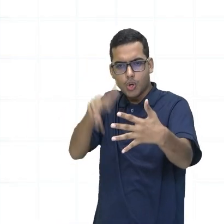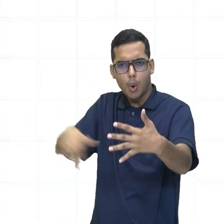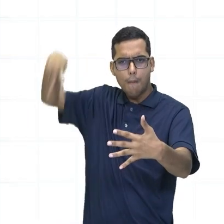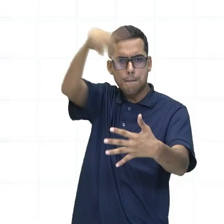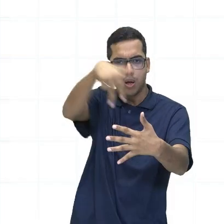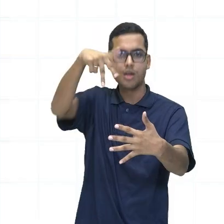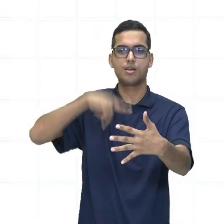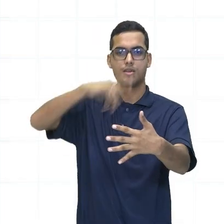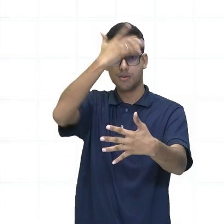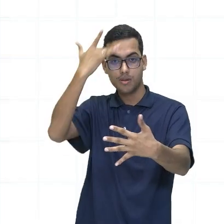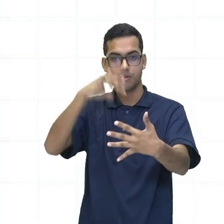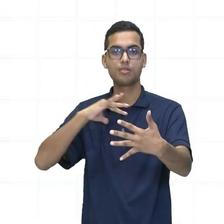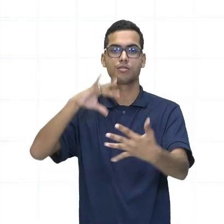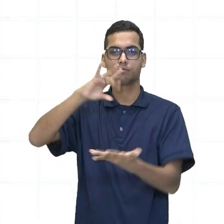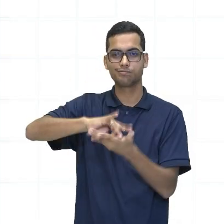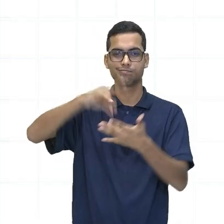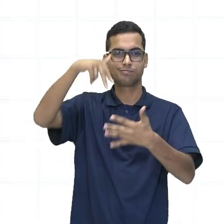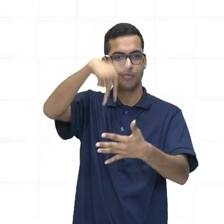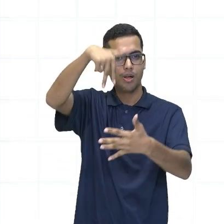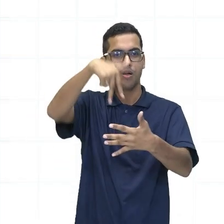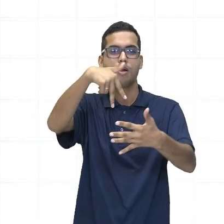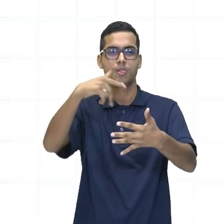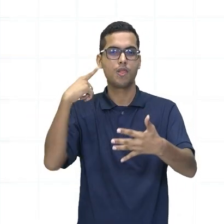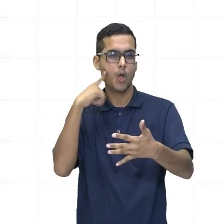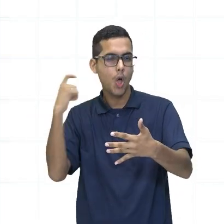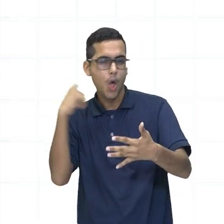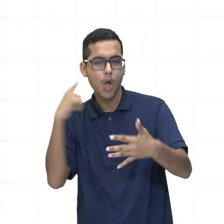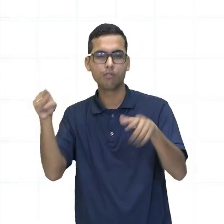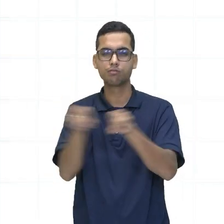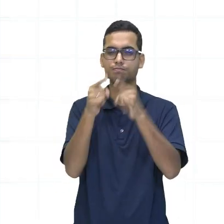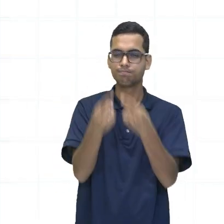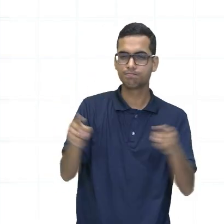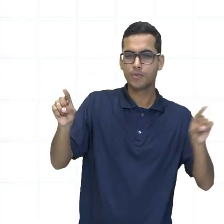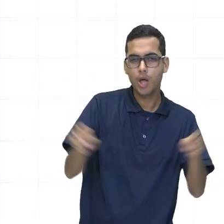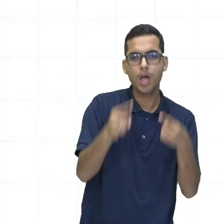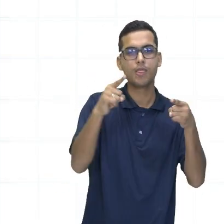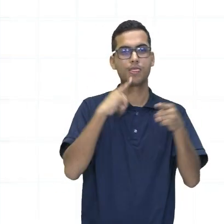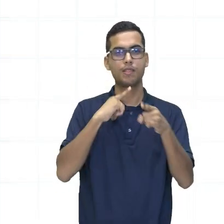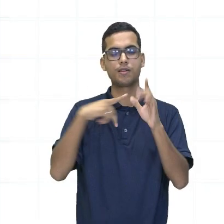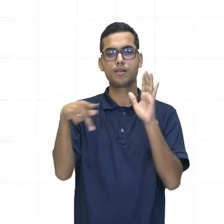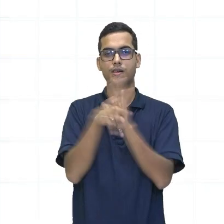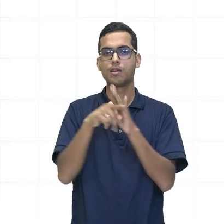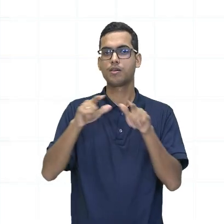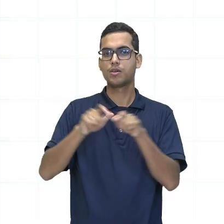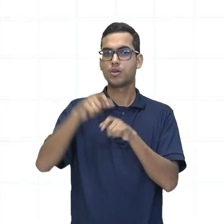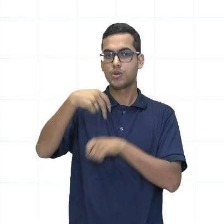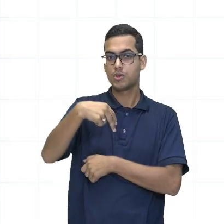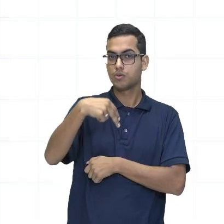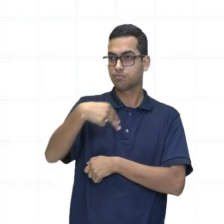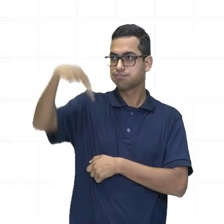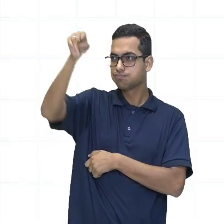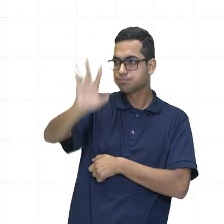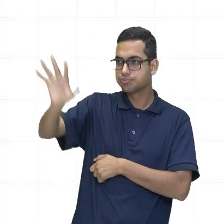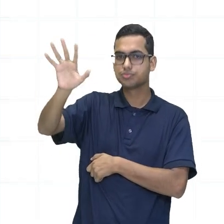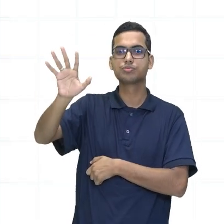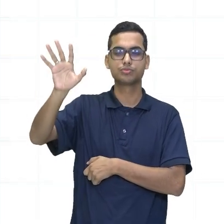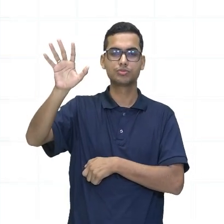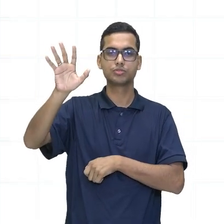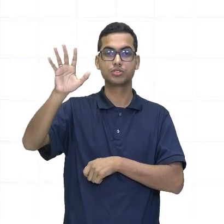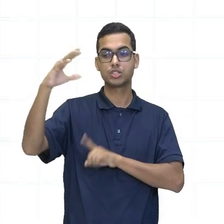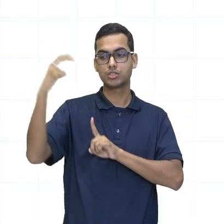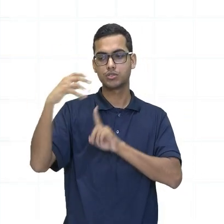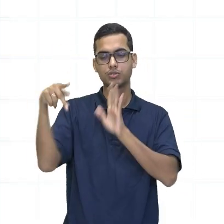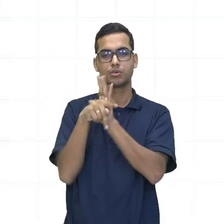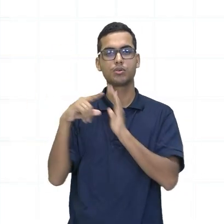crescido bastante, principalmente na região sudeste. Então, do Nordeste, ela foi até o Sudeste, com esses tipos aí